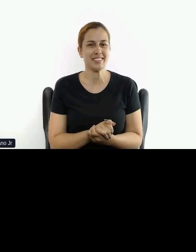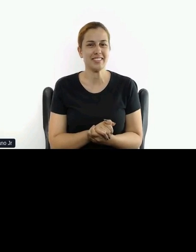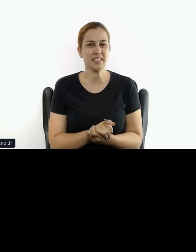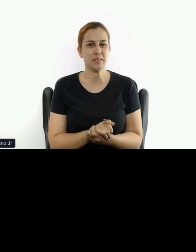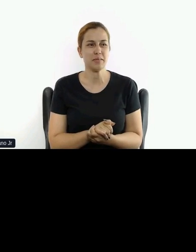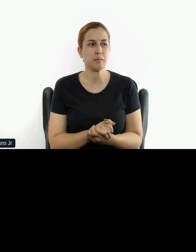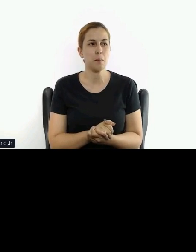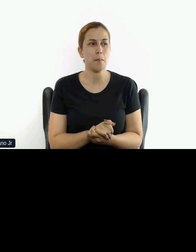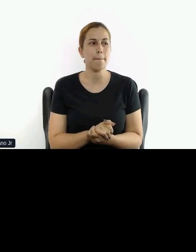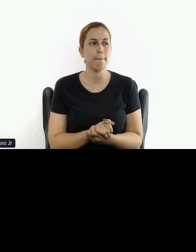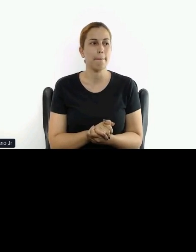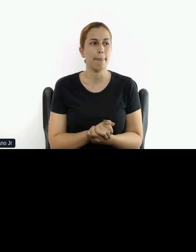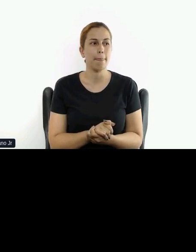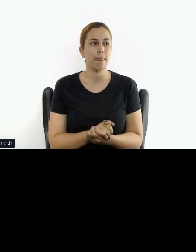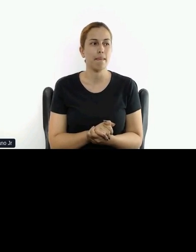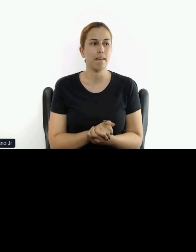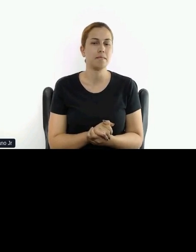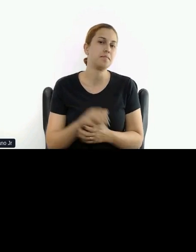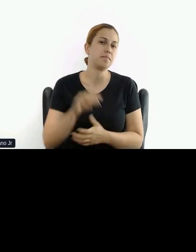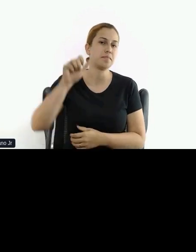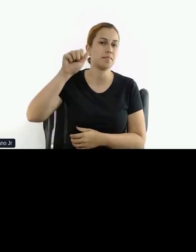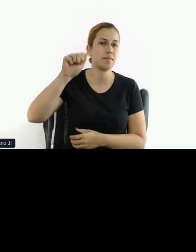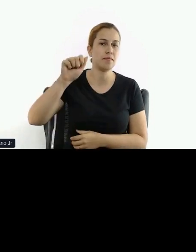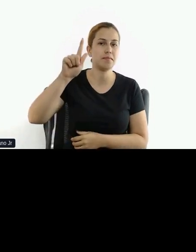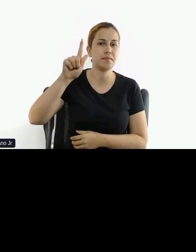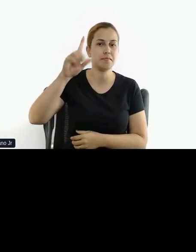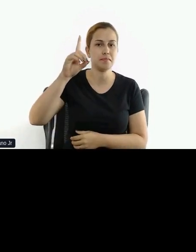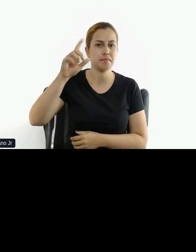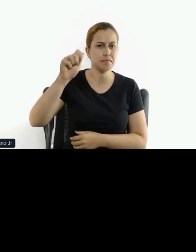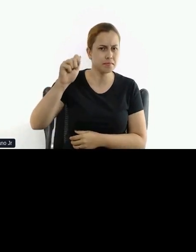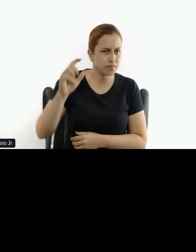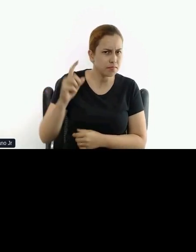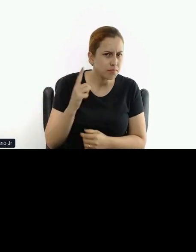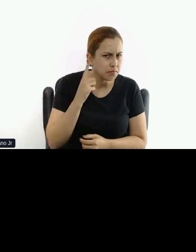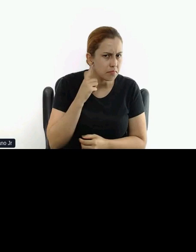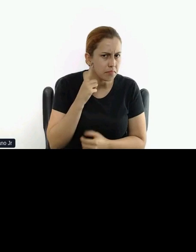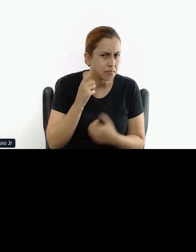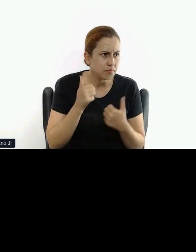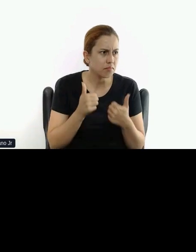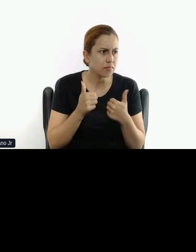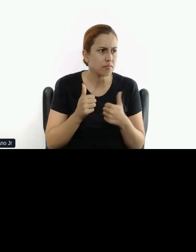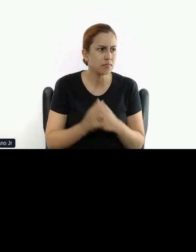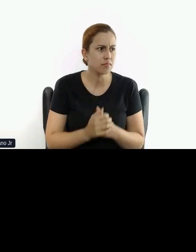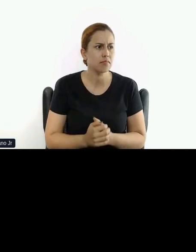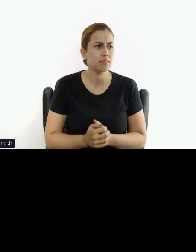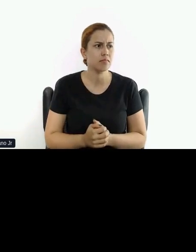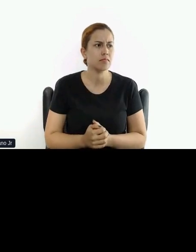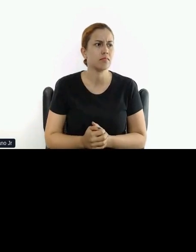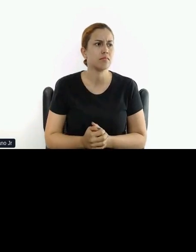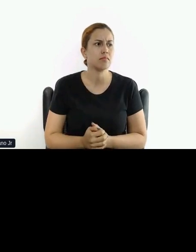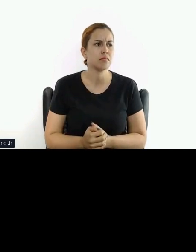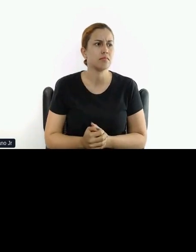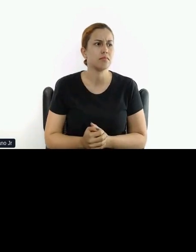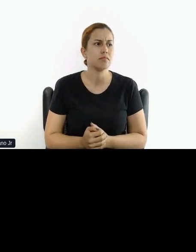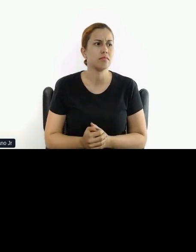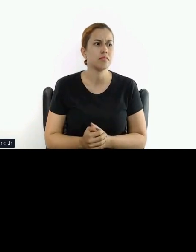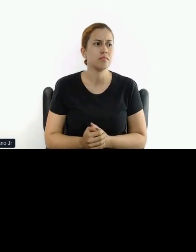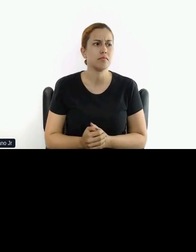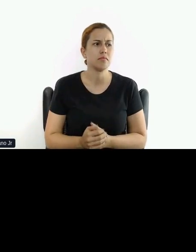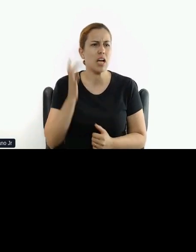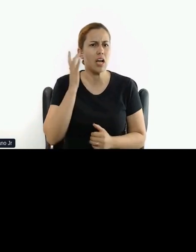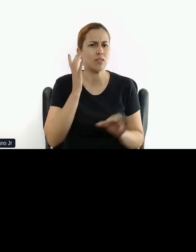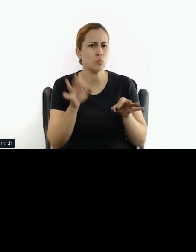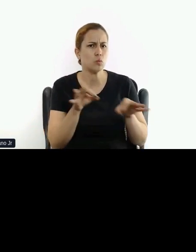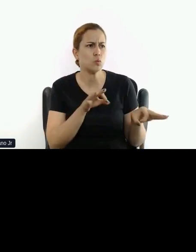Águida. Águida, você está nos ouvindo? Não está ouvindo? Acho que ele está ajustando ali o Ele